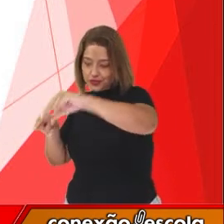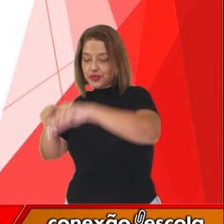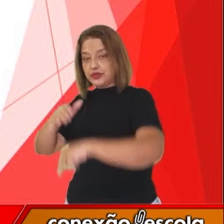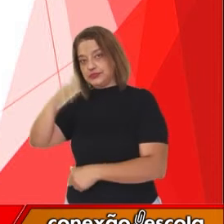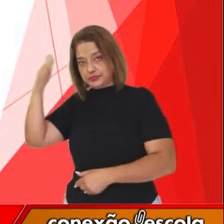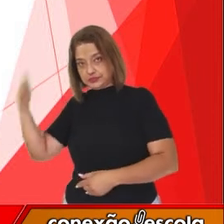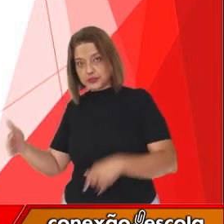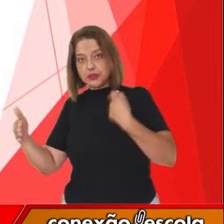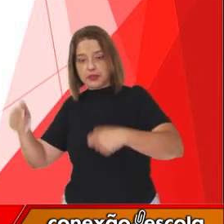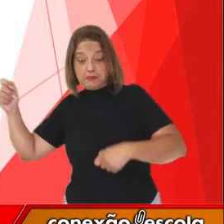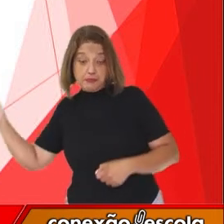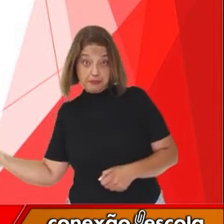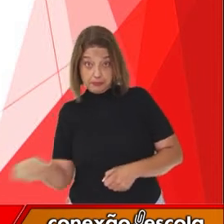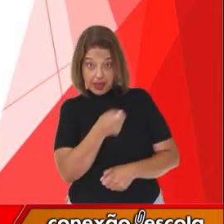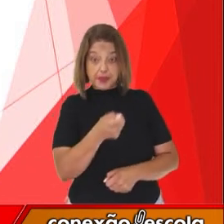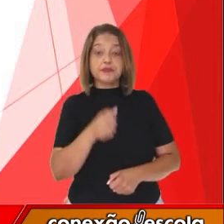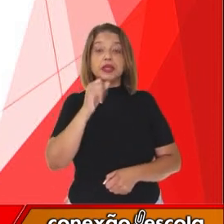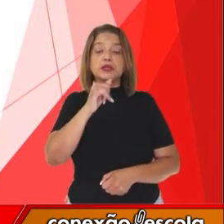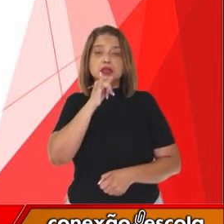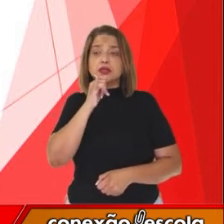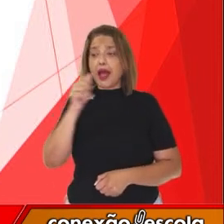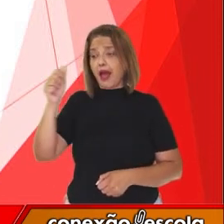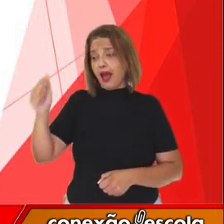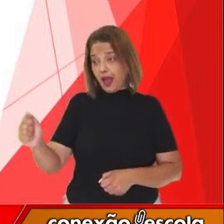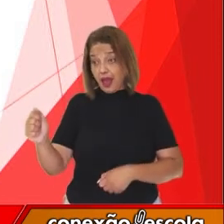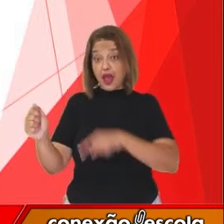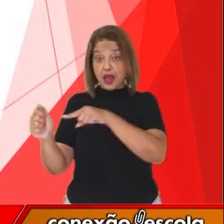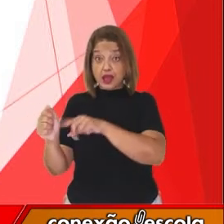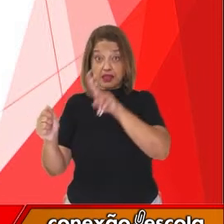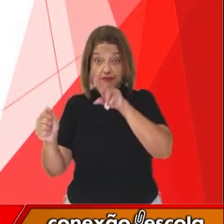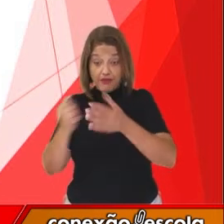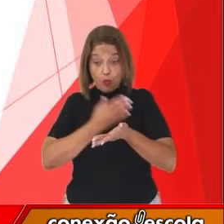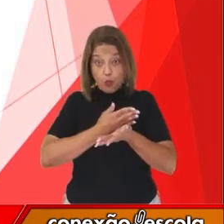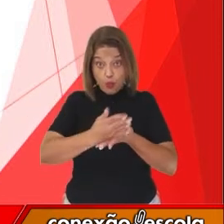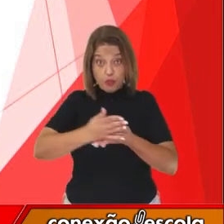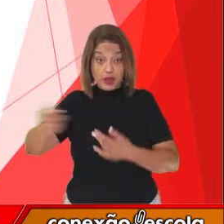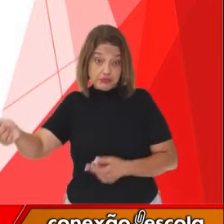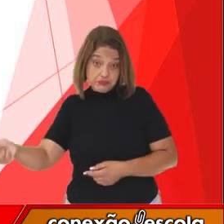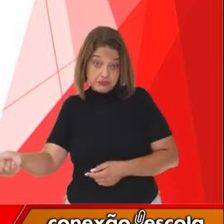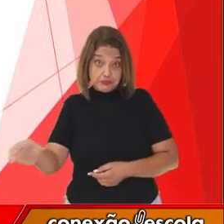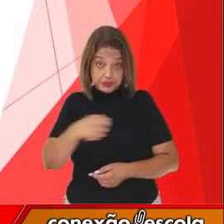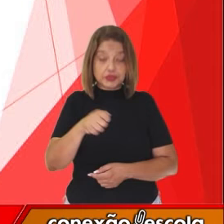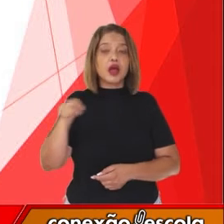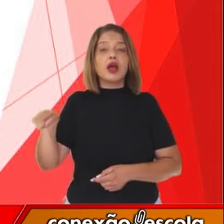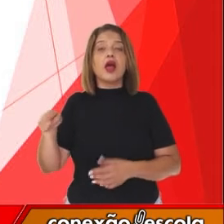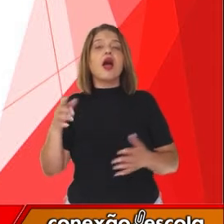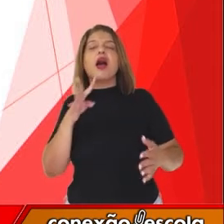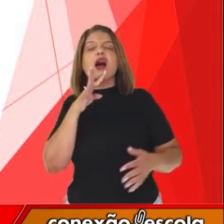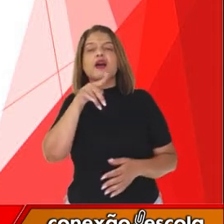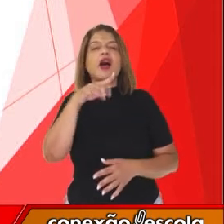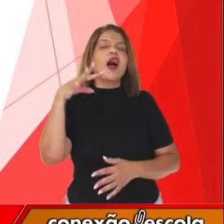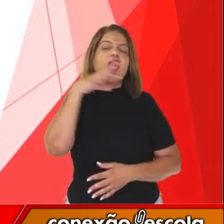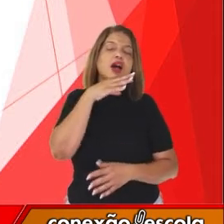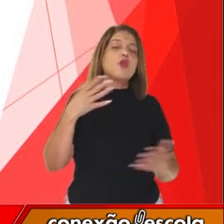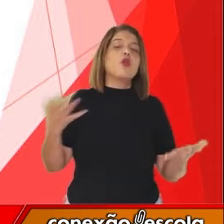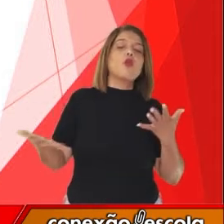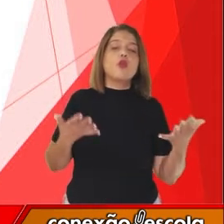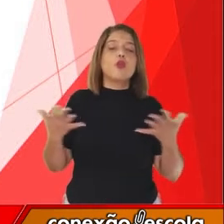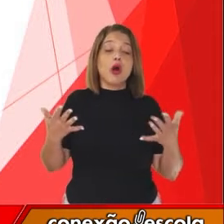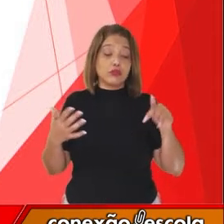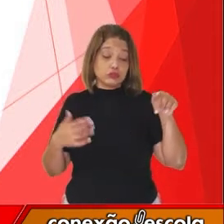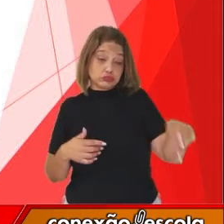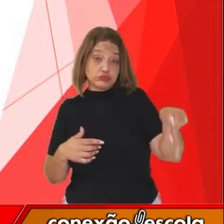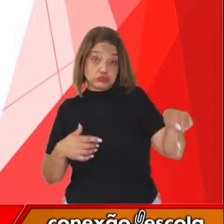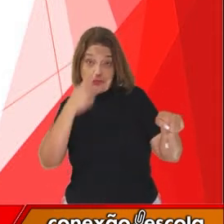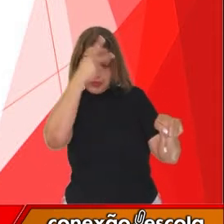o jogador do time A é quem vai fazer o saque no início do jogo, em qual posição você acha que o jogador